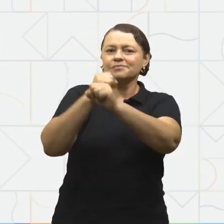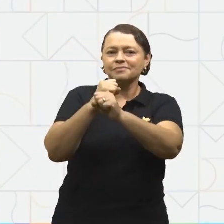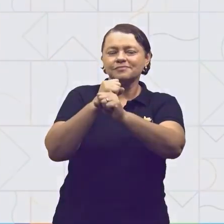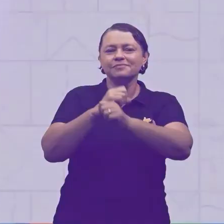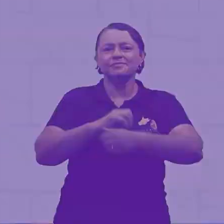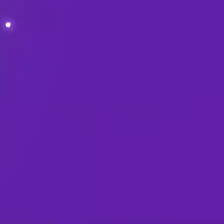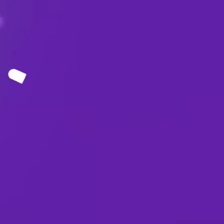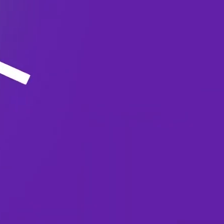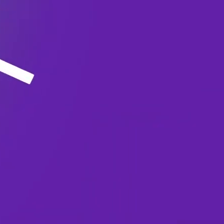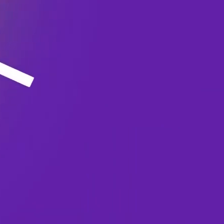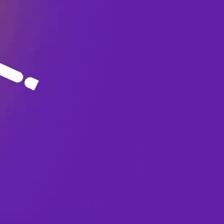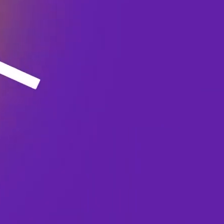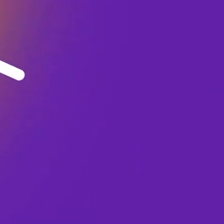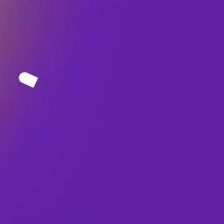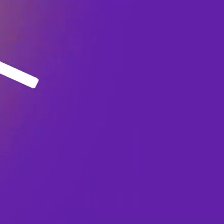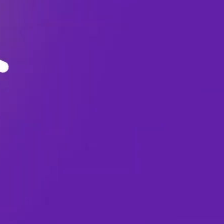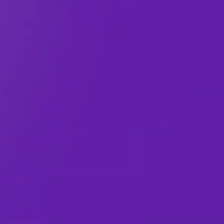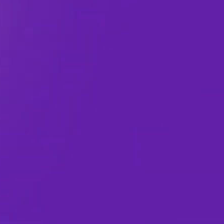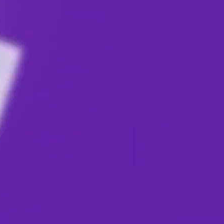revisão.